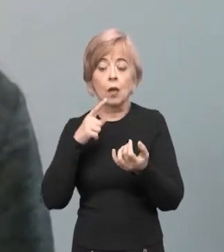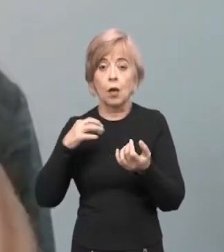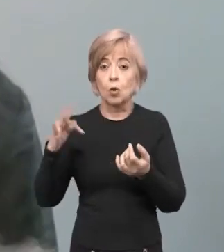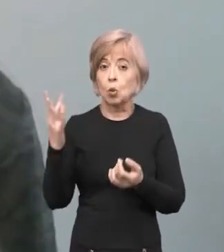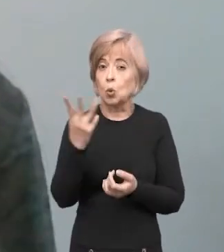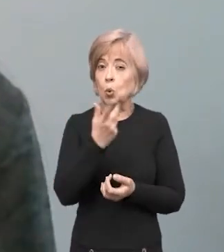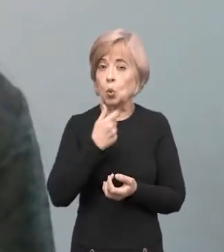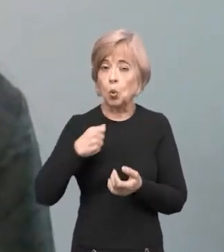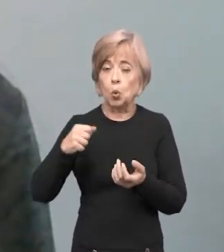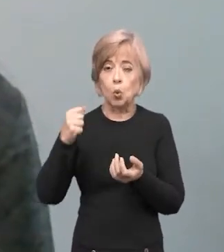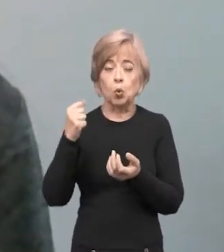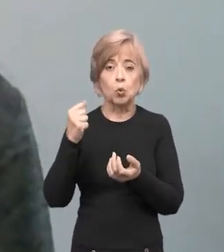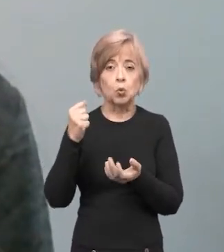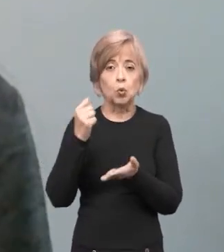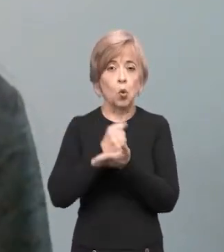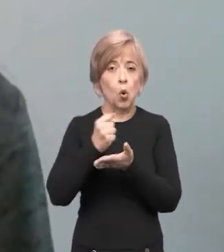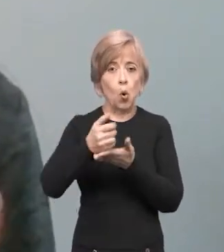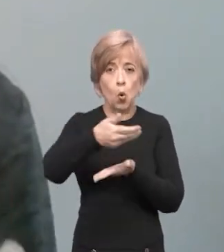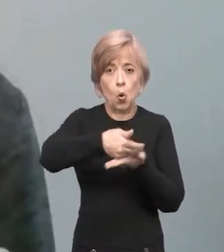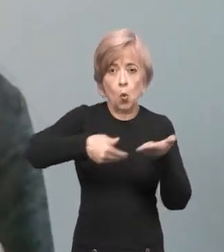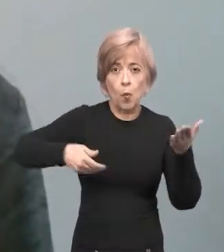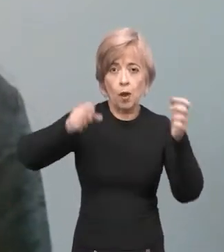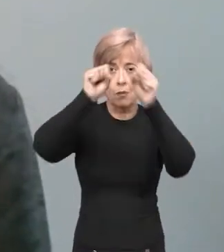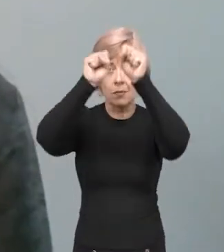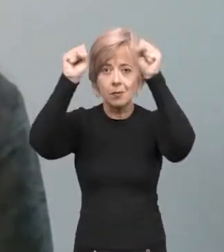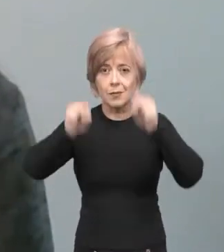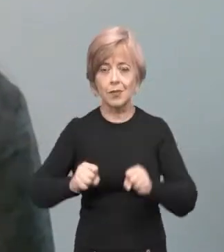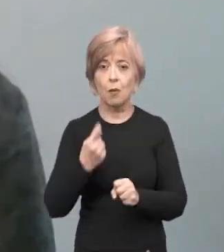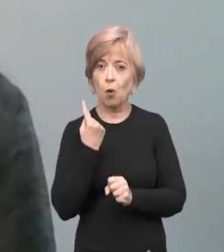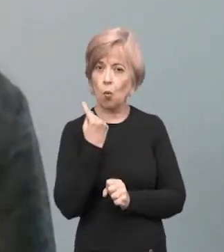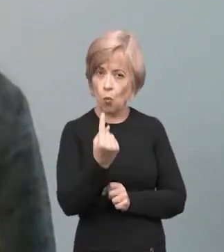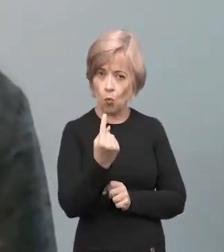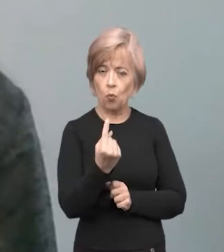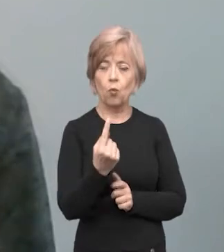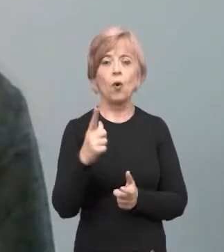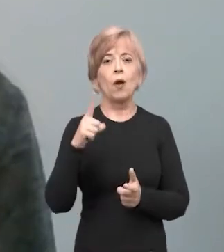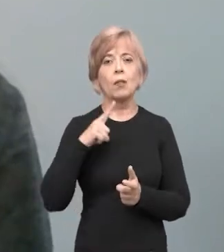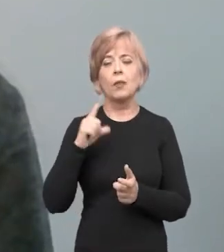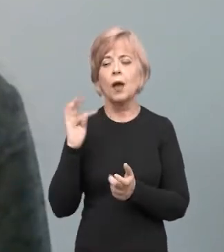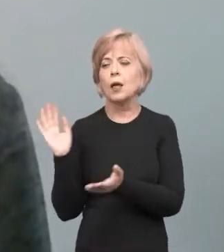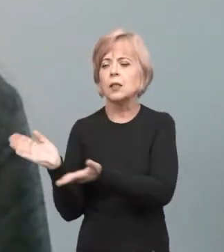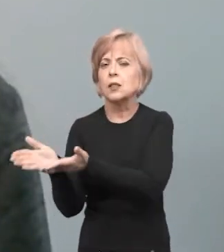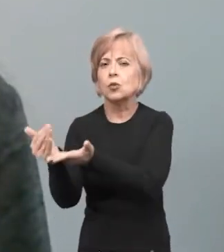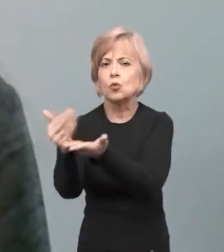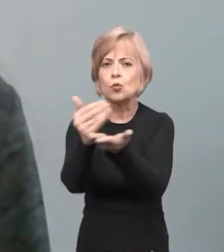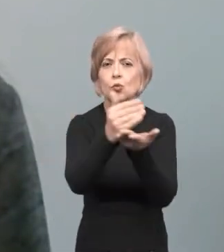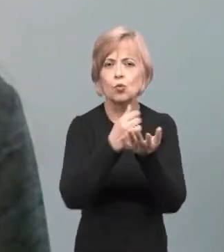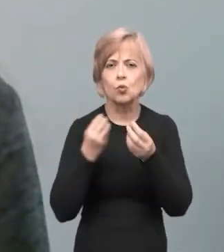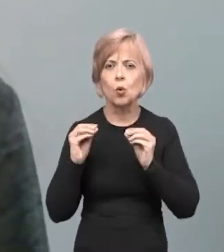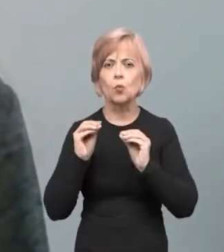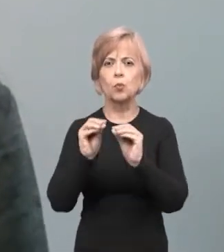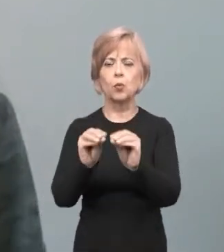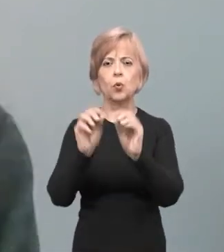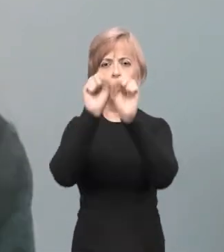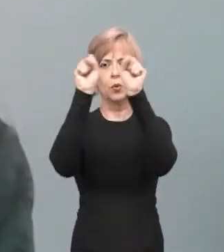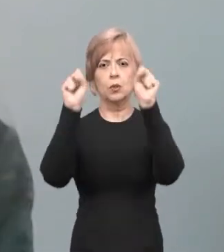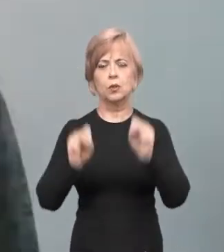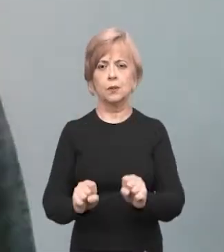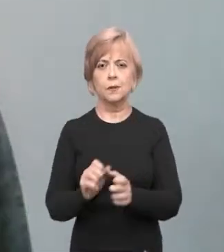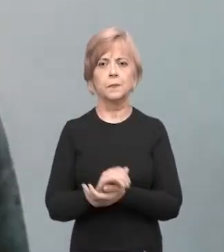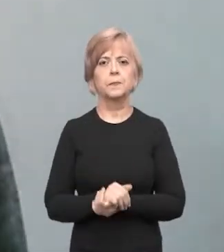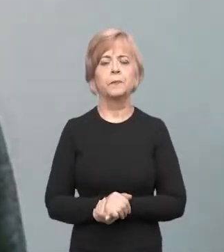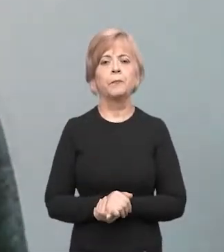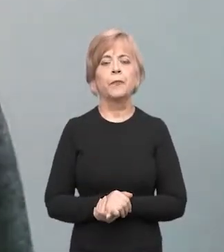condensado num documento, né, num sistema, todas as instituições que nós temos no nosso